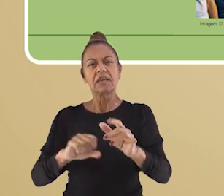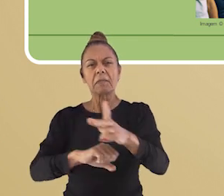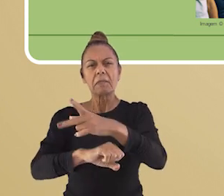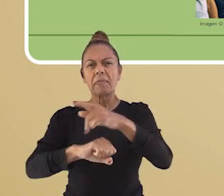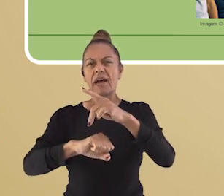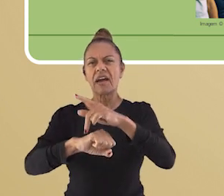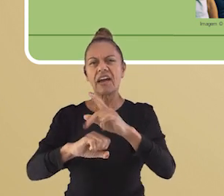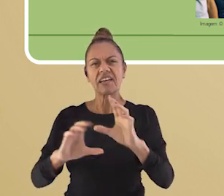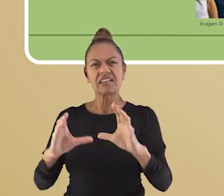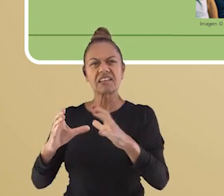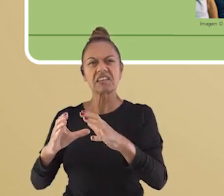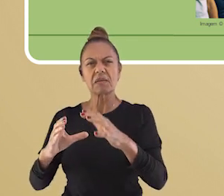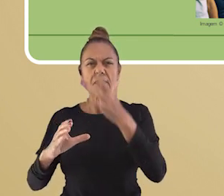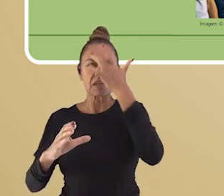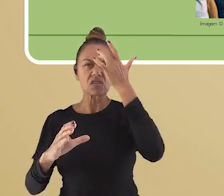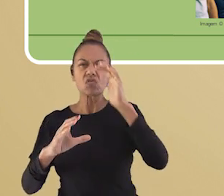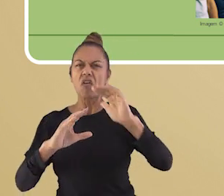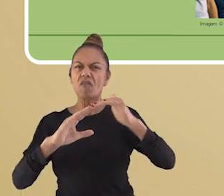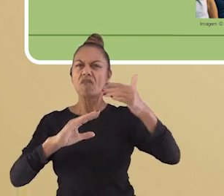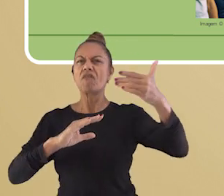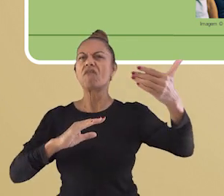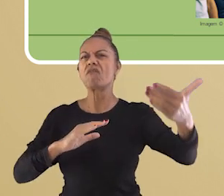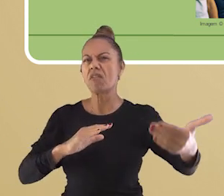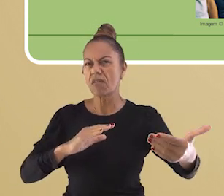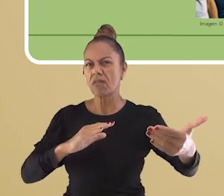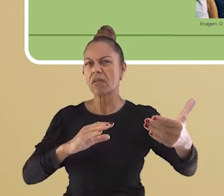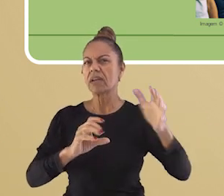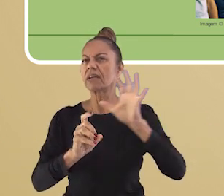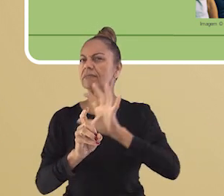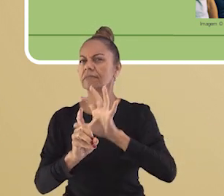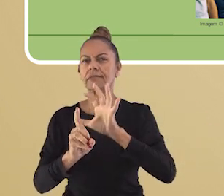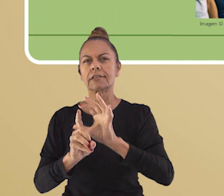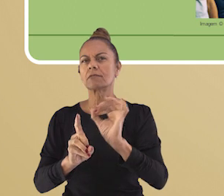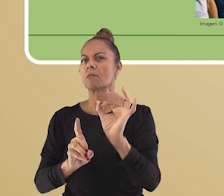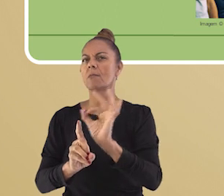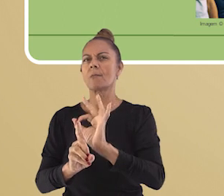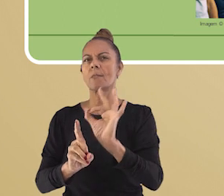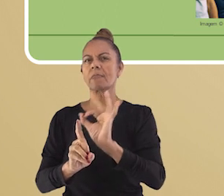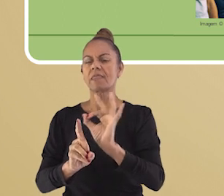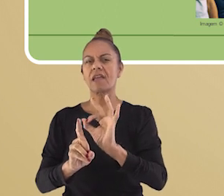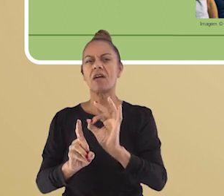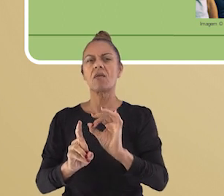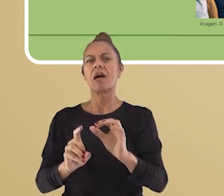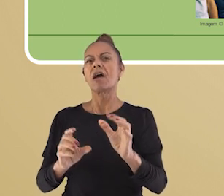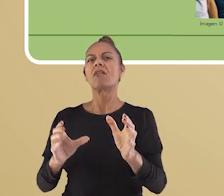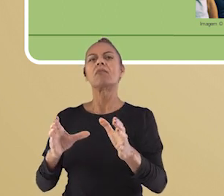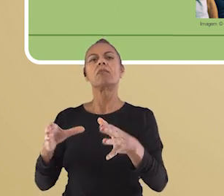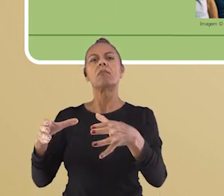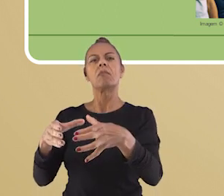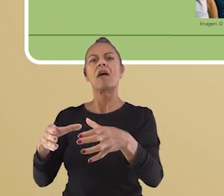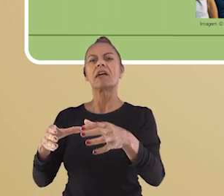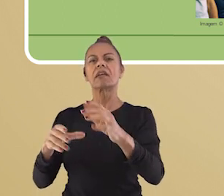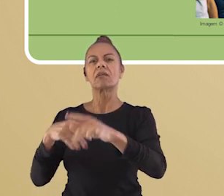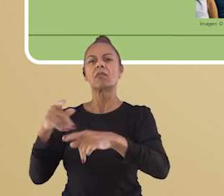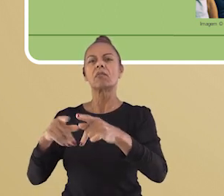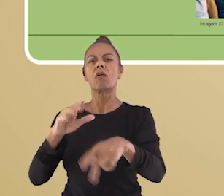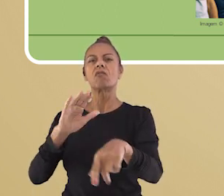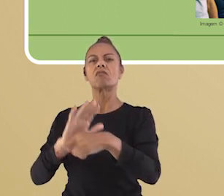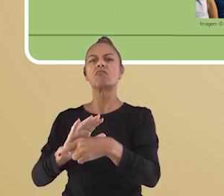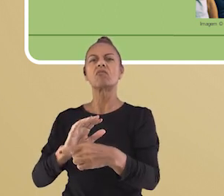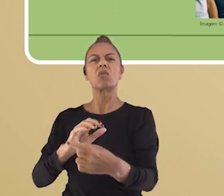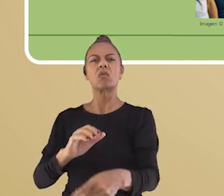ter interferências externas e que ela e sua população precisam ser únicas e